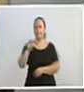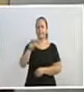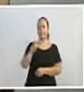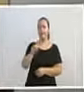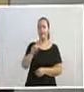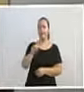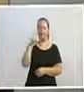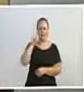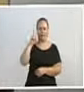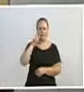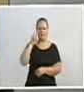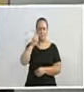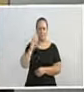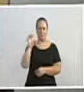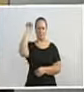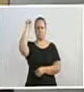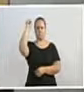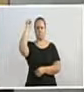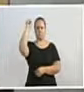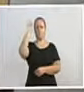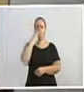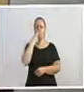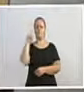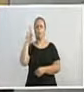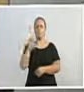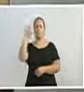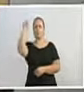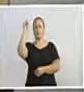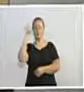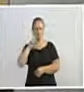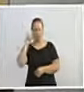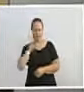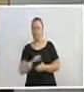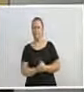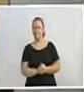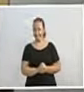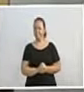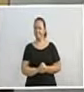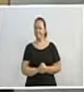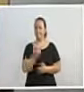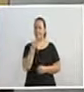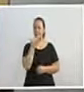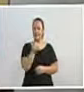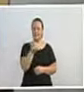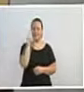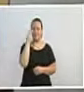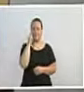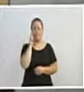nazista. O que fez a opinião pública nazista? O que fez? Mandou mais de 6 milhões de